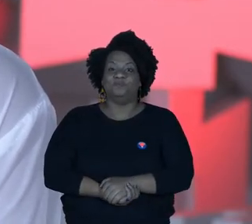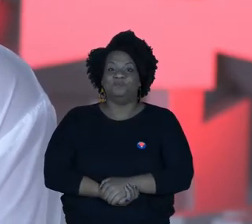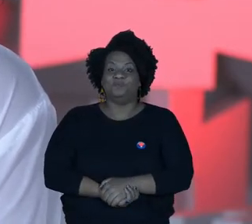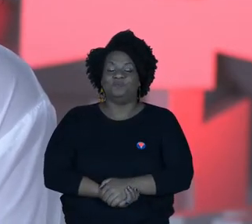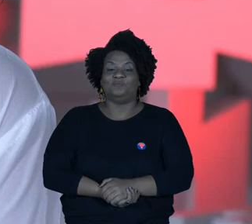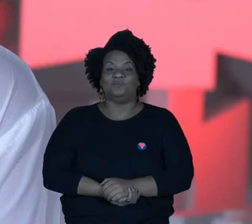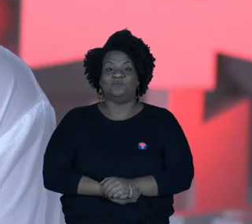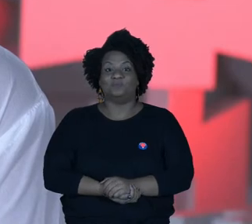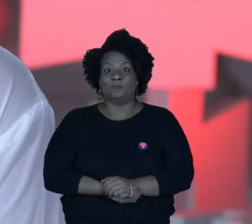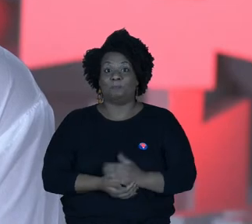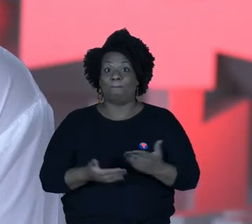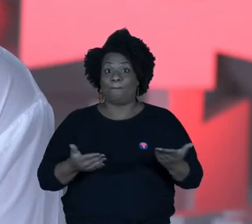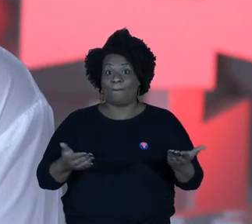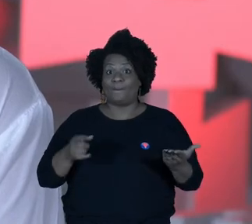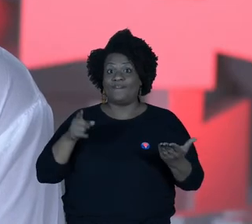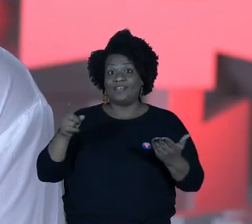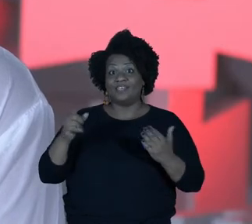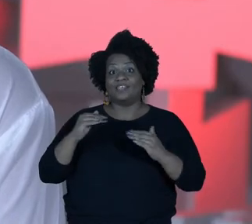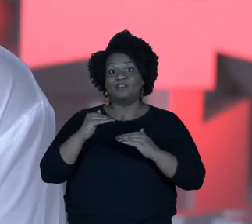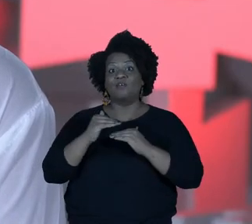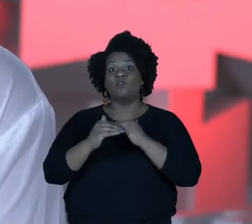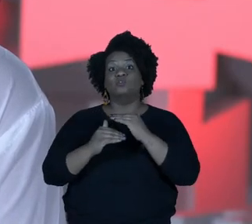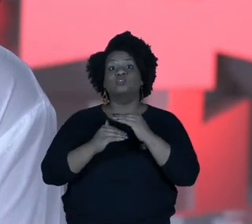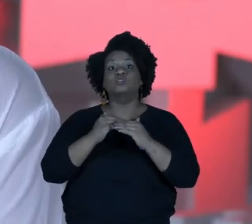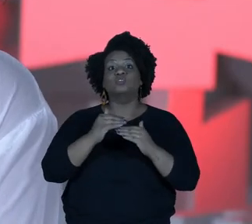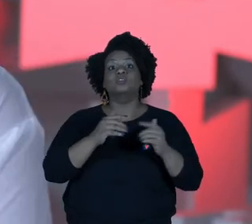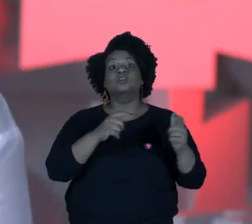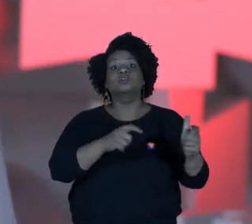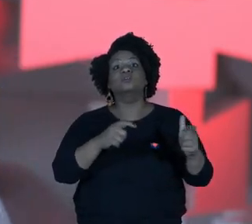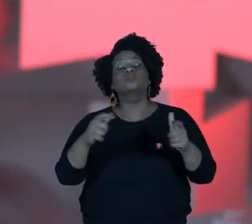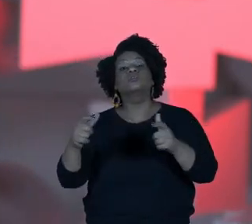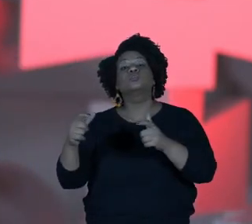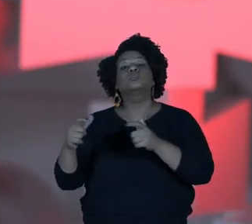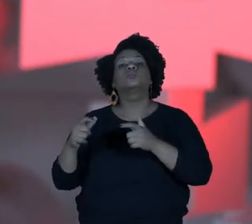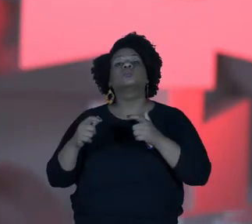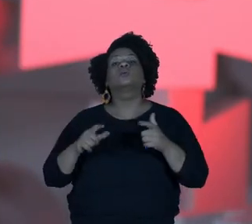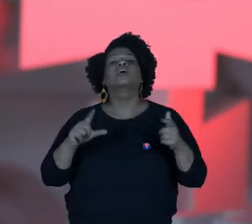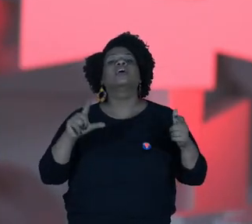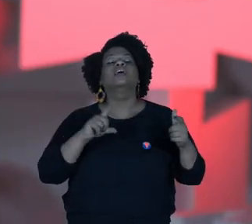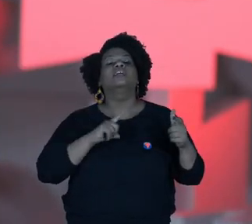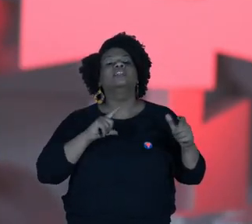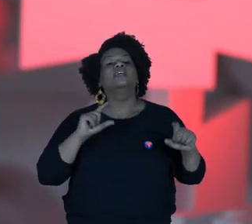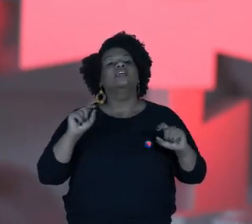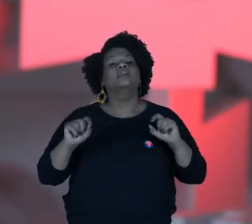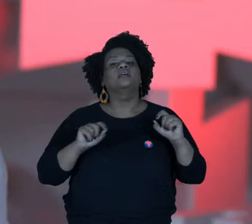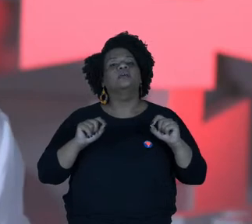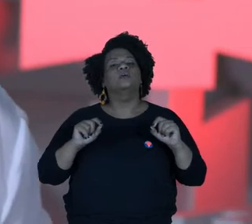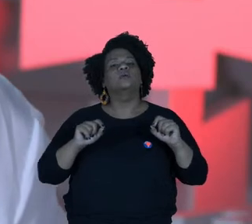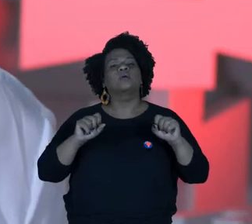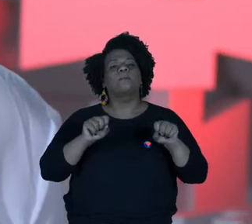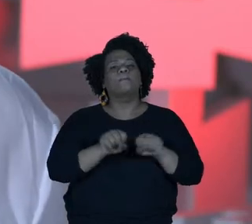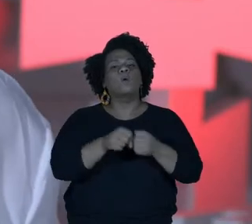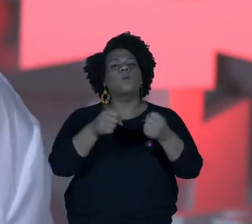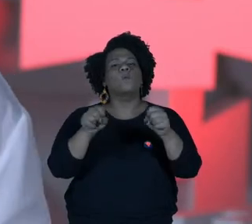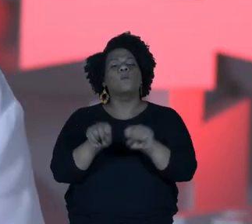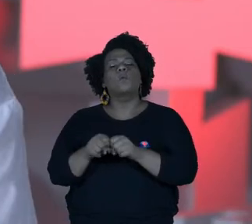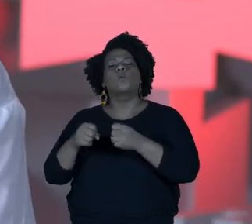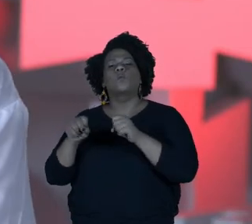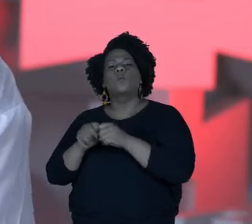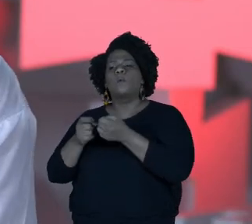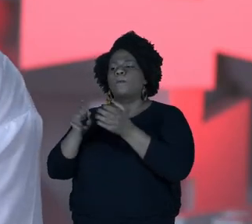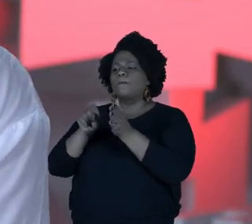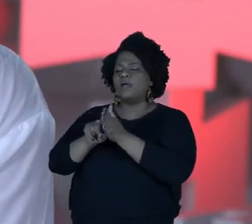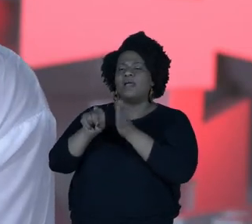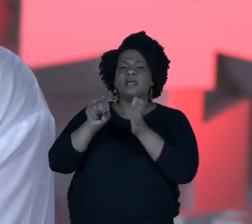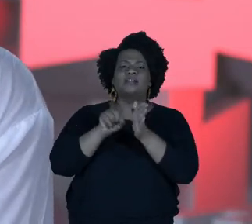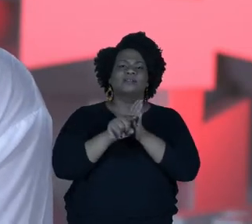isso é uma construção de espacialidade, essa forma de envolvimento, de questionamento,